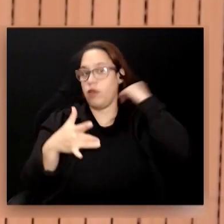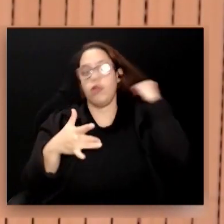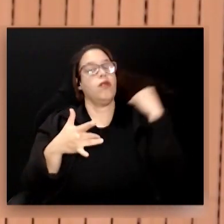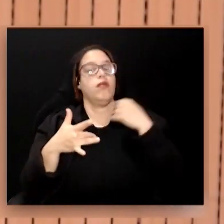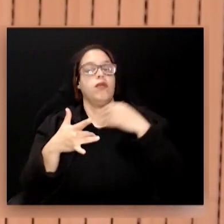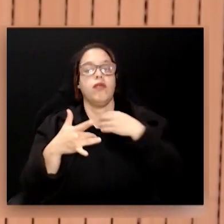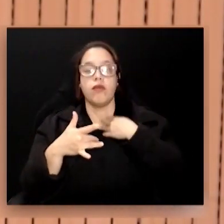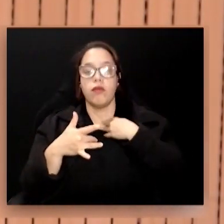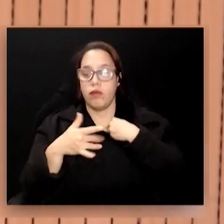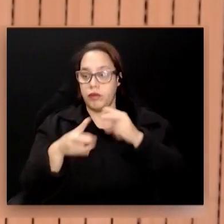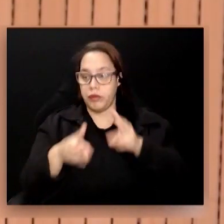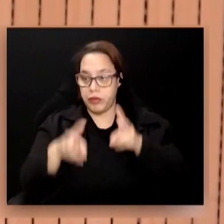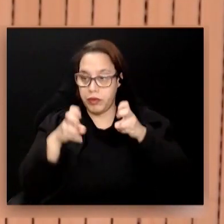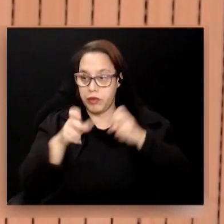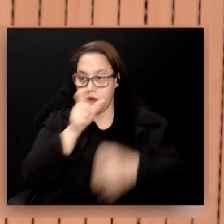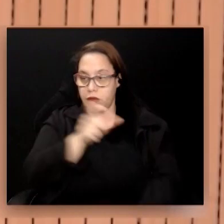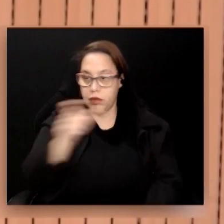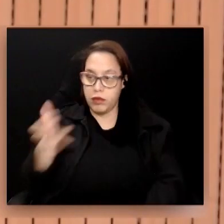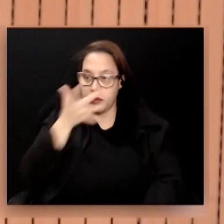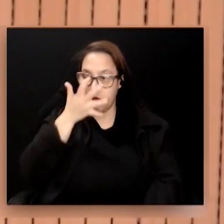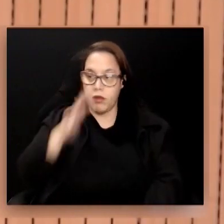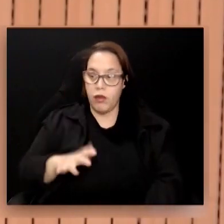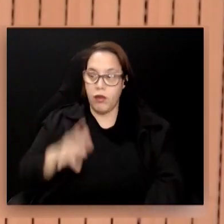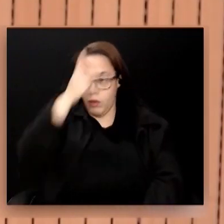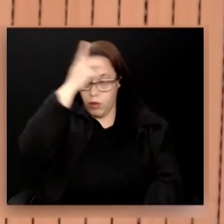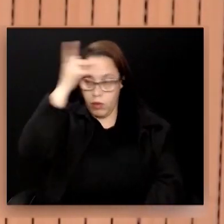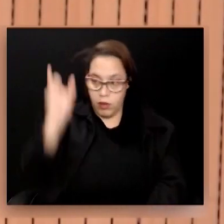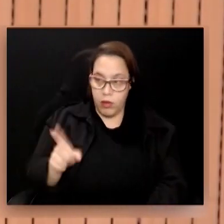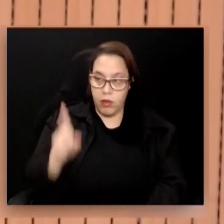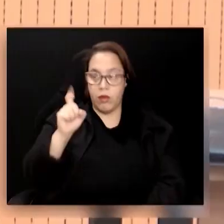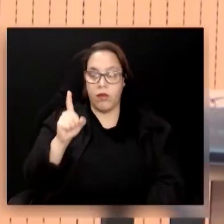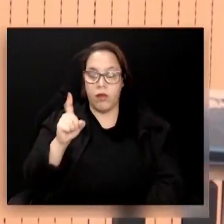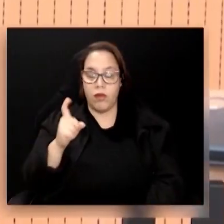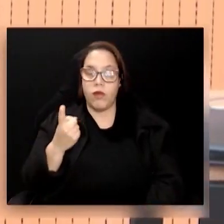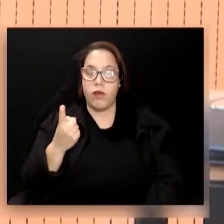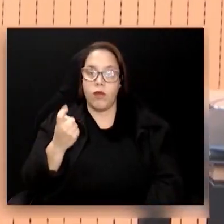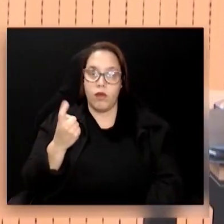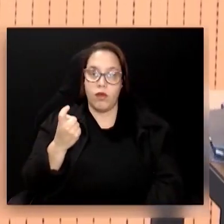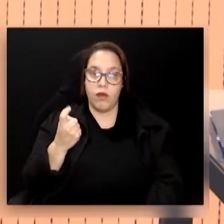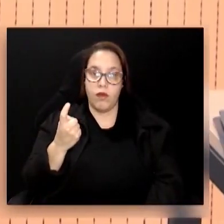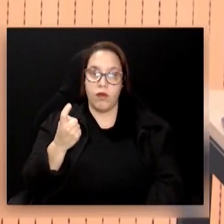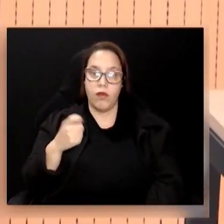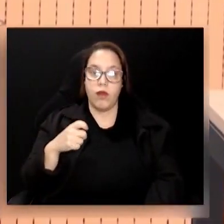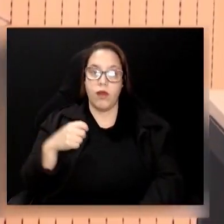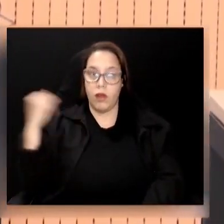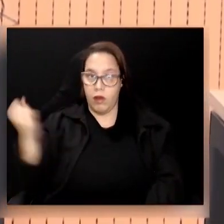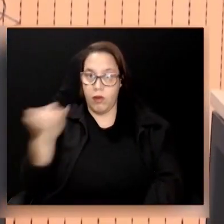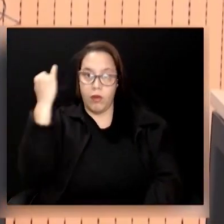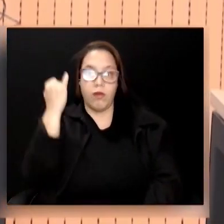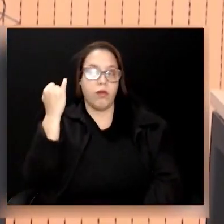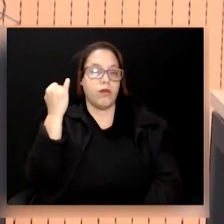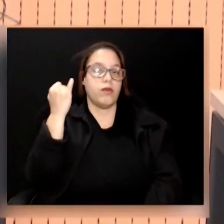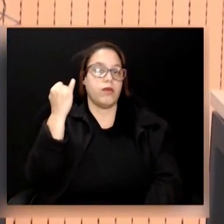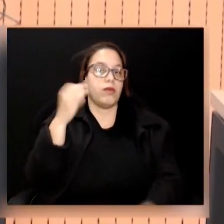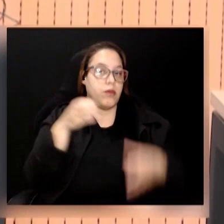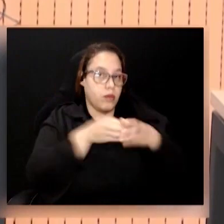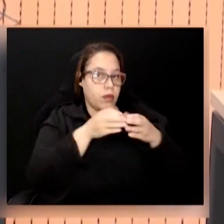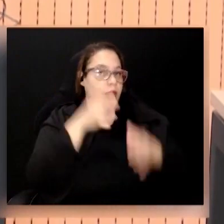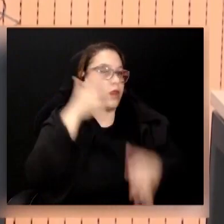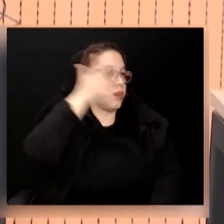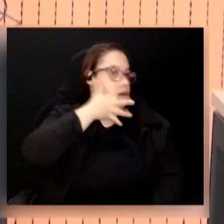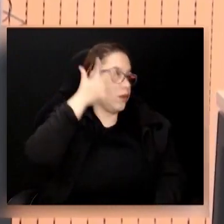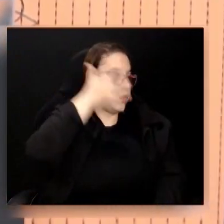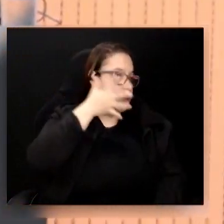que cada criança, cada pessoa é um universo único e precioso. A reunião contou com uma palestra do